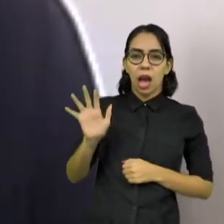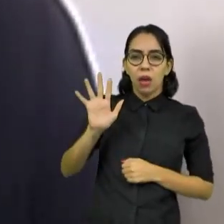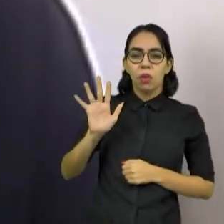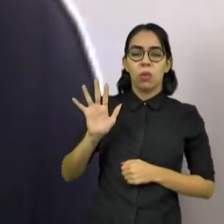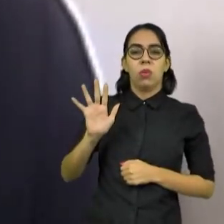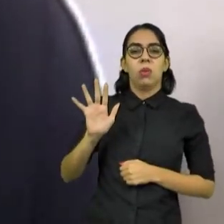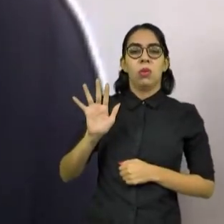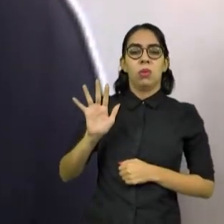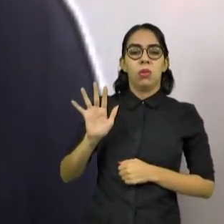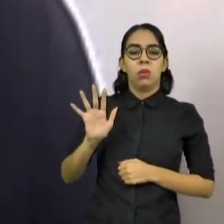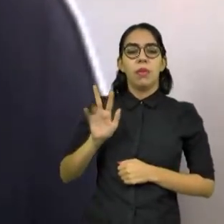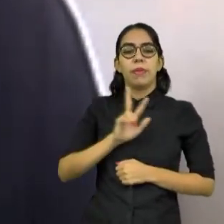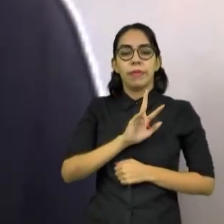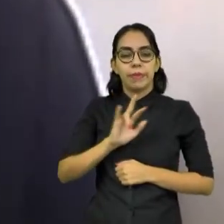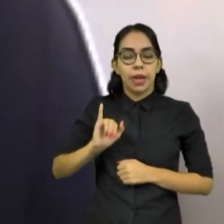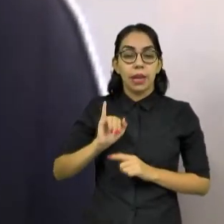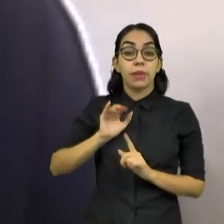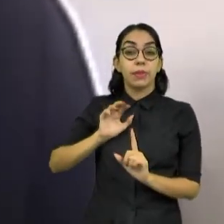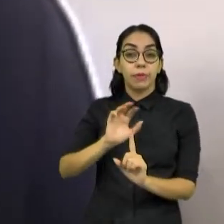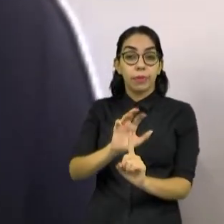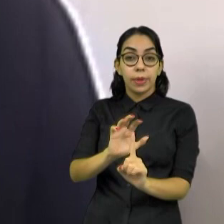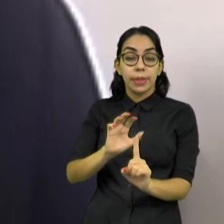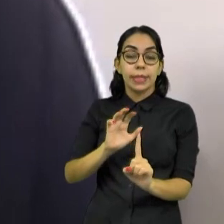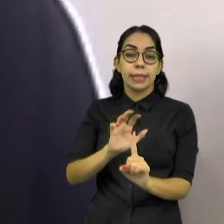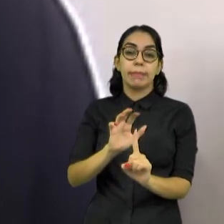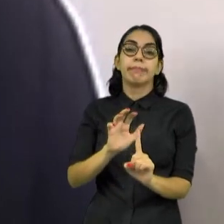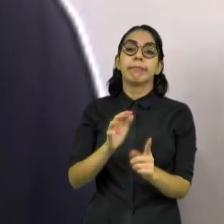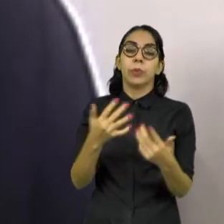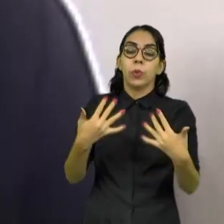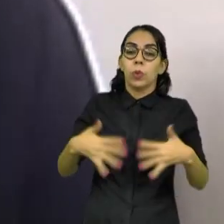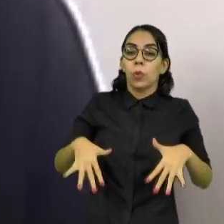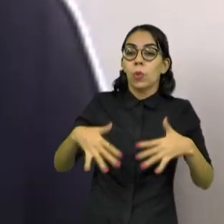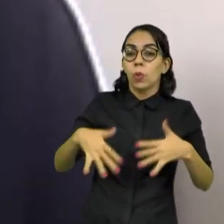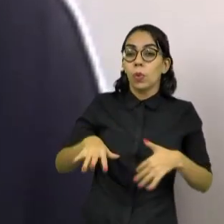muito significativo, 14%, mais de